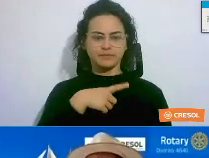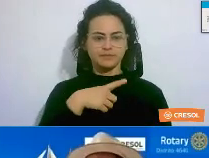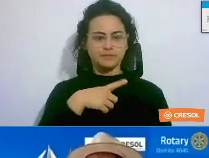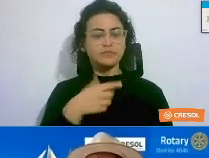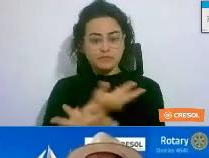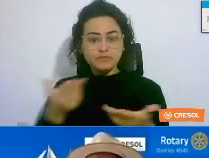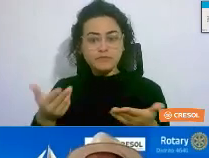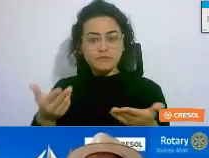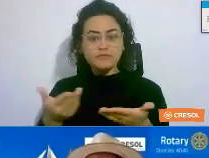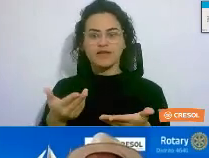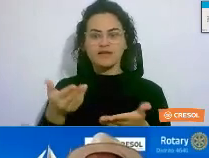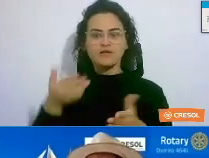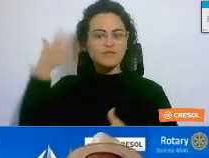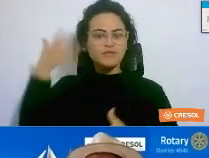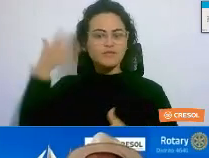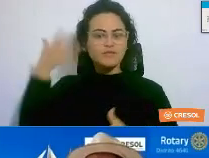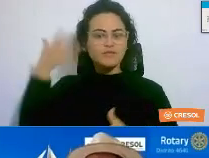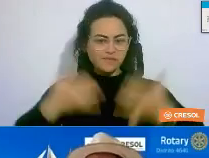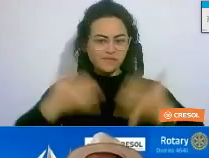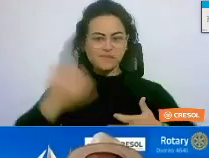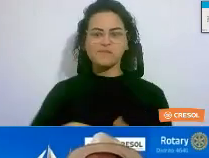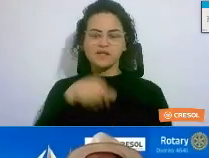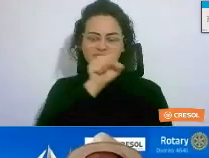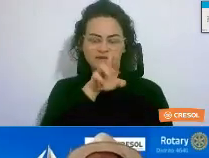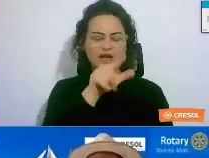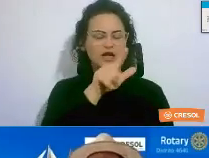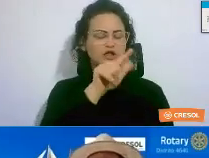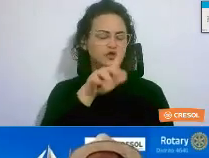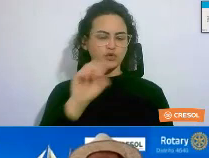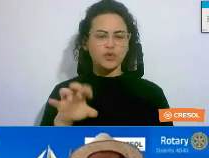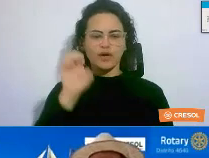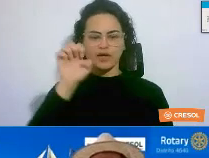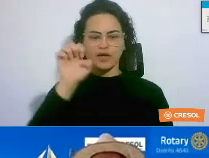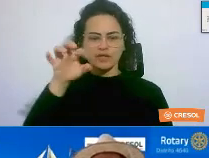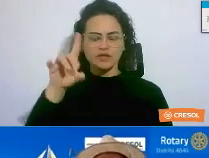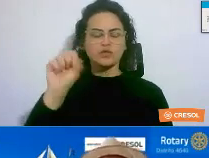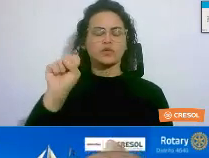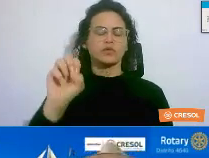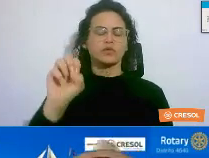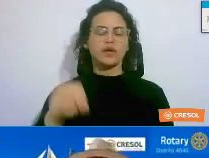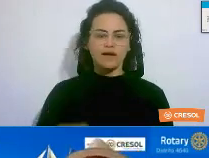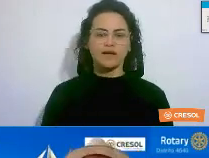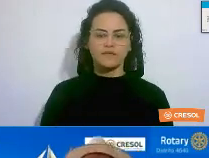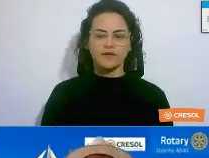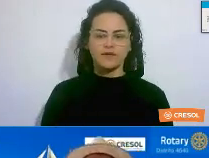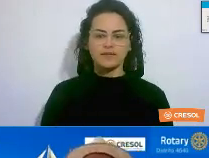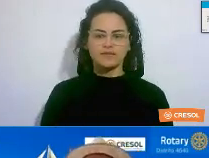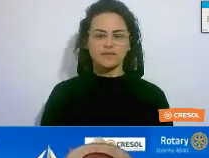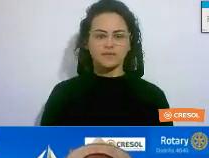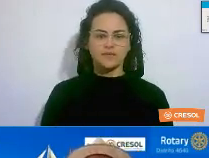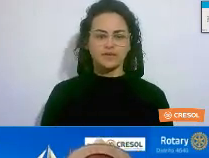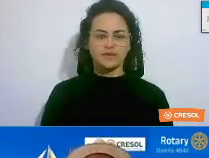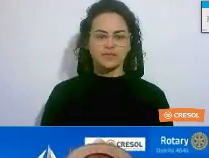Cláudio Brito, Edson Fagnosi, do Edson Flessac, da Sônia, e todos